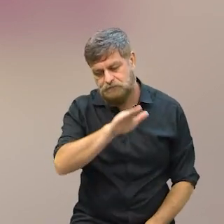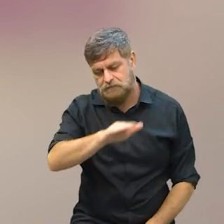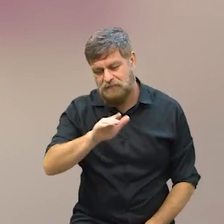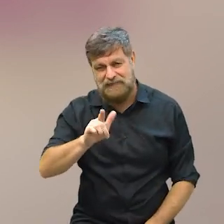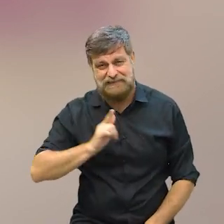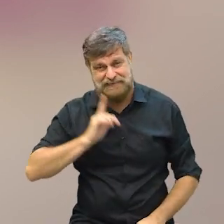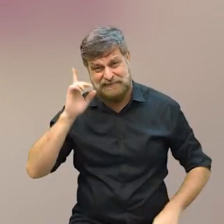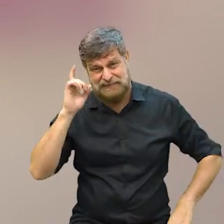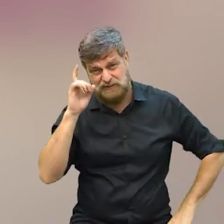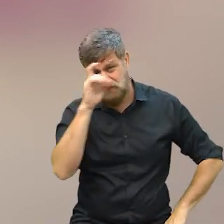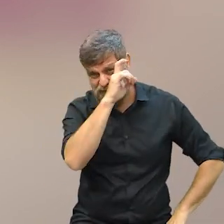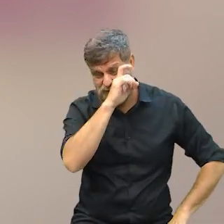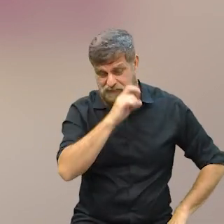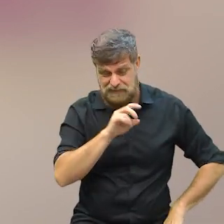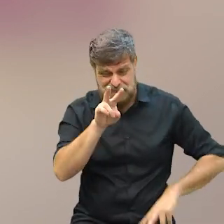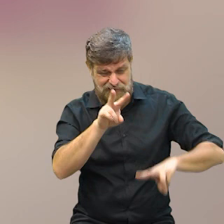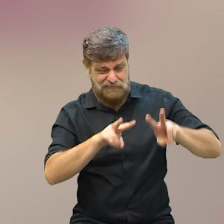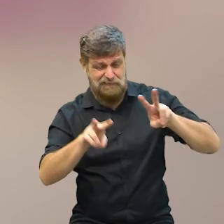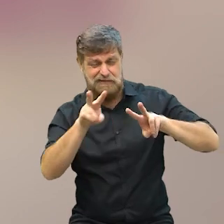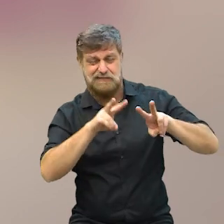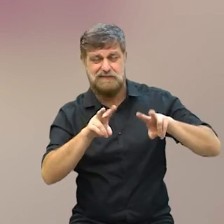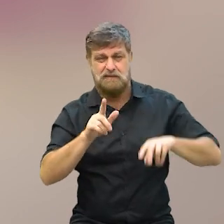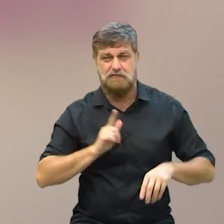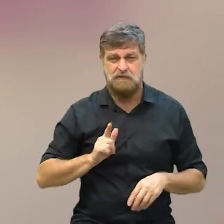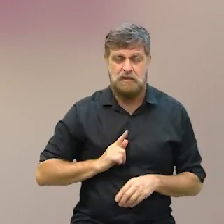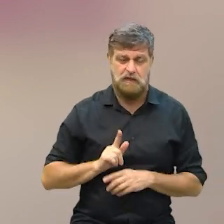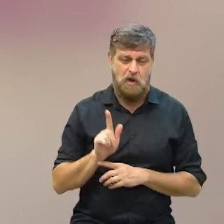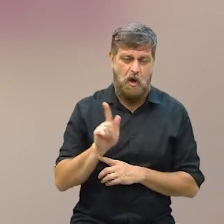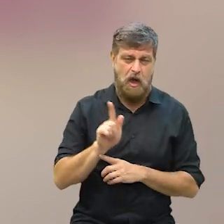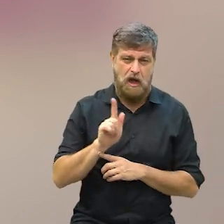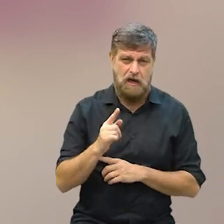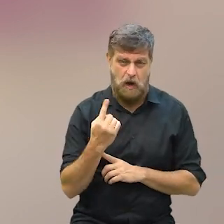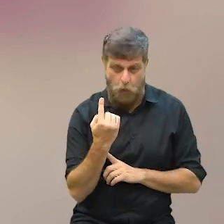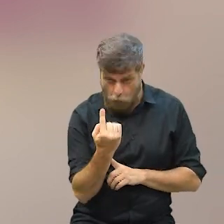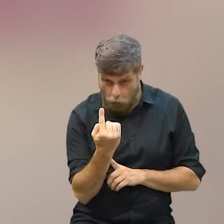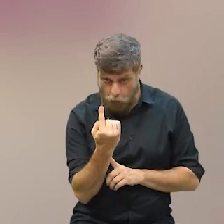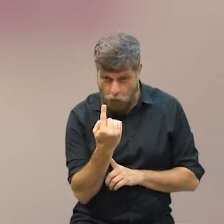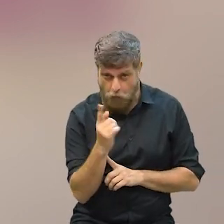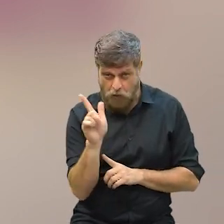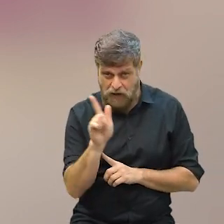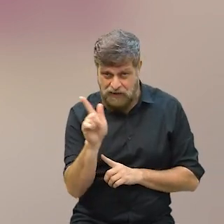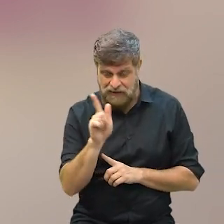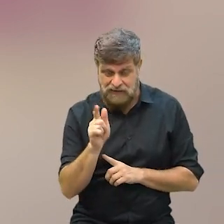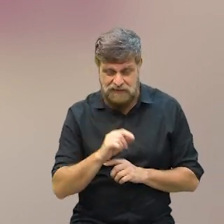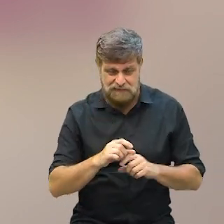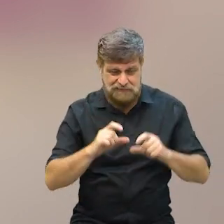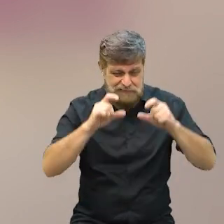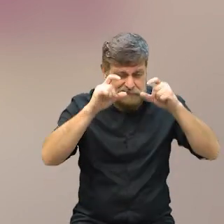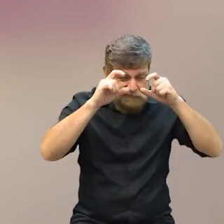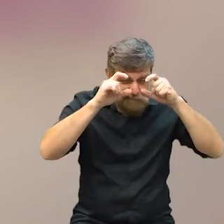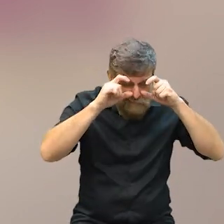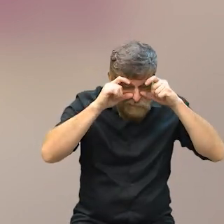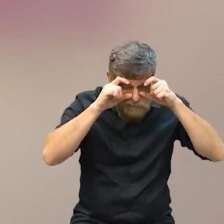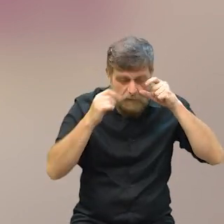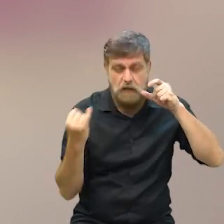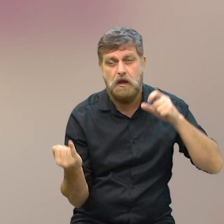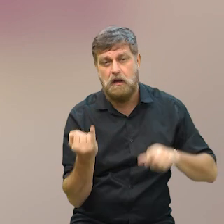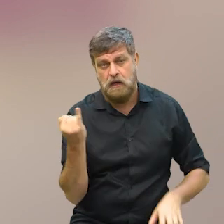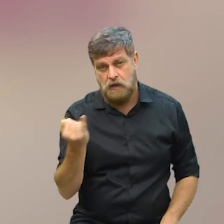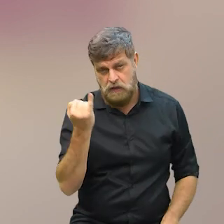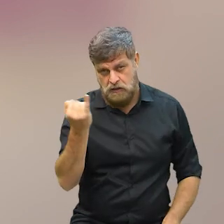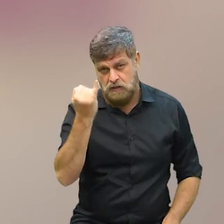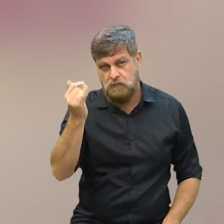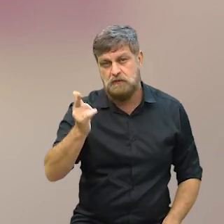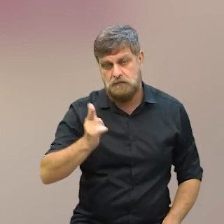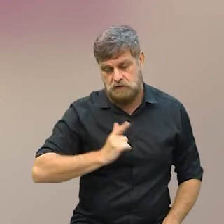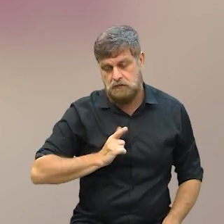que têm dificuldade de visão, né? Um grau acima de 1 grau de dioptria, já é importante